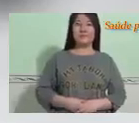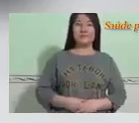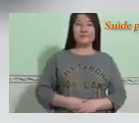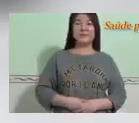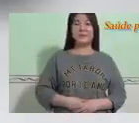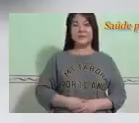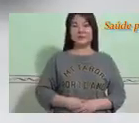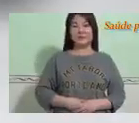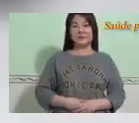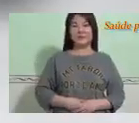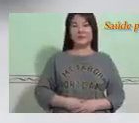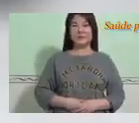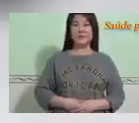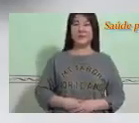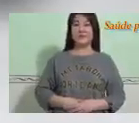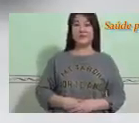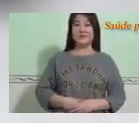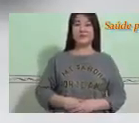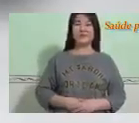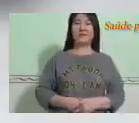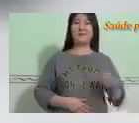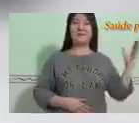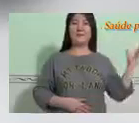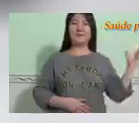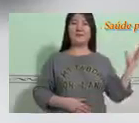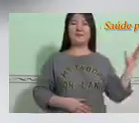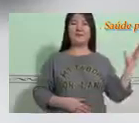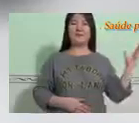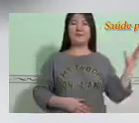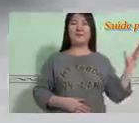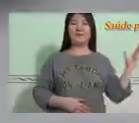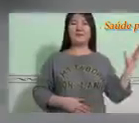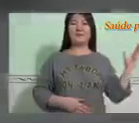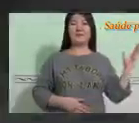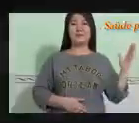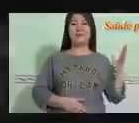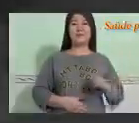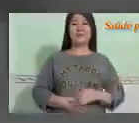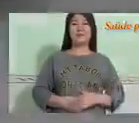NTIMAPLOMNOS 3 vezes por dia, vírgula, usando água morna e sabonete íntimo suave.